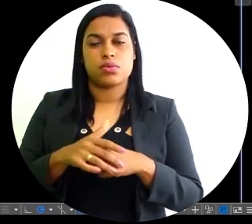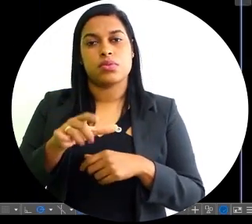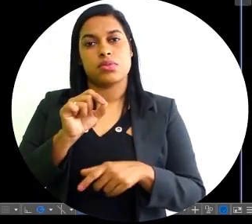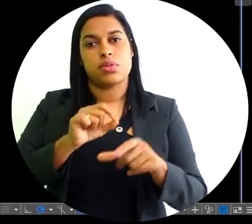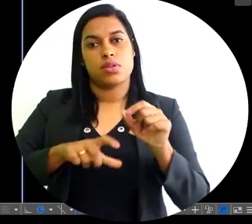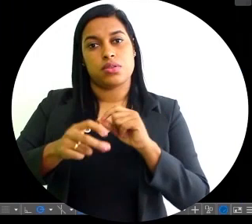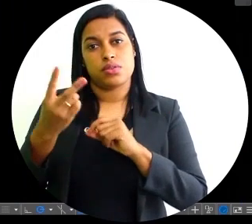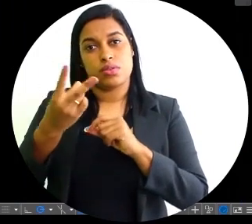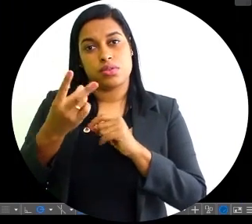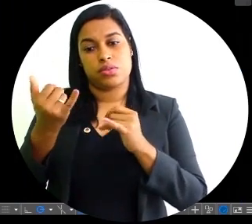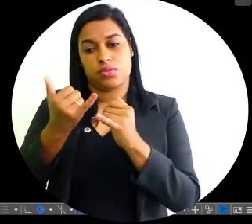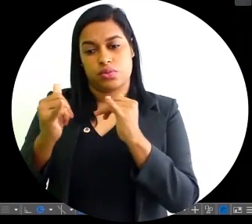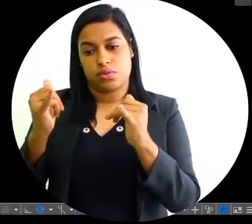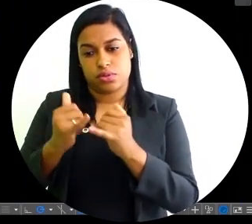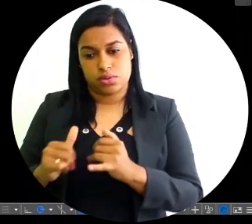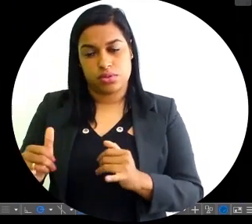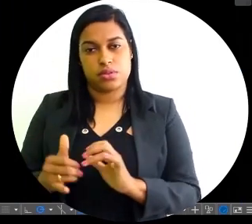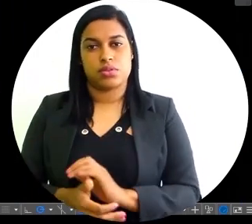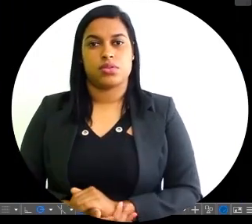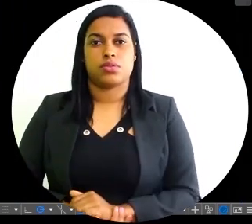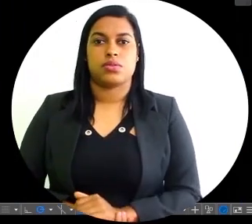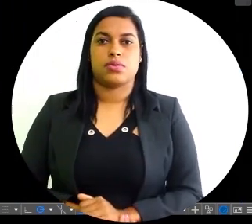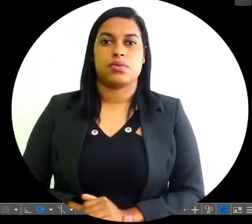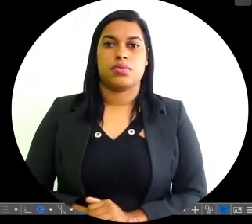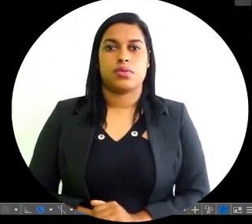linhas menores.